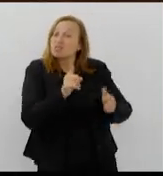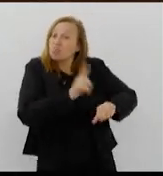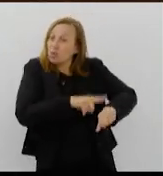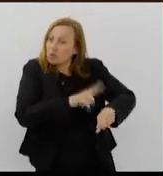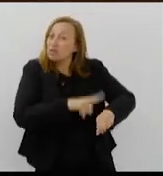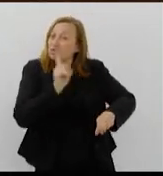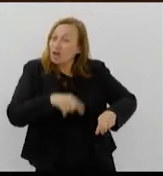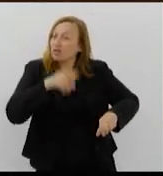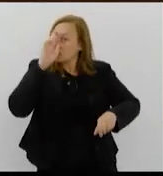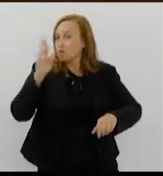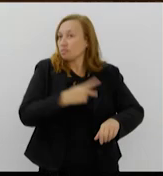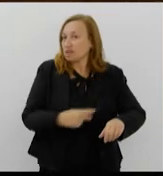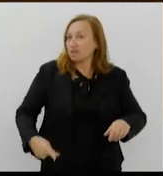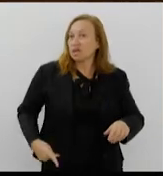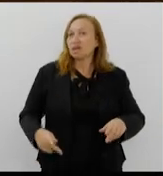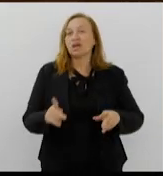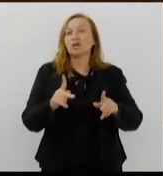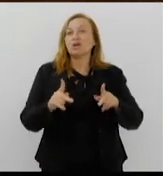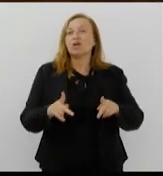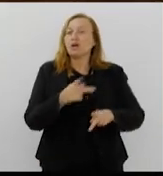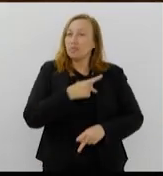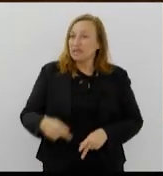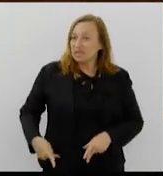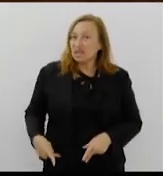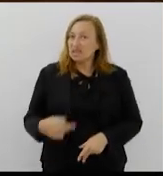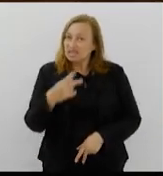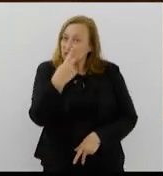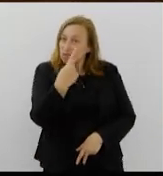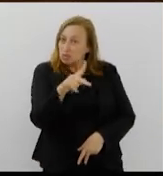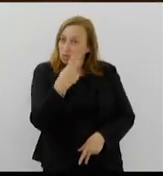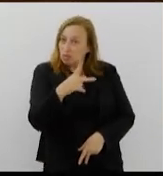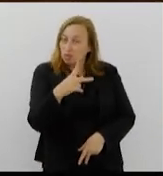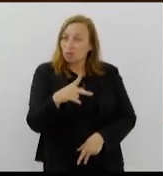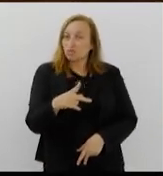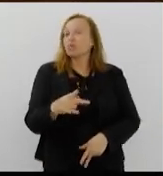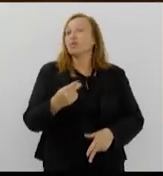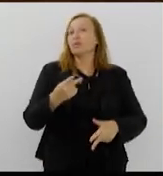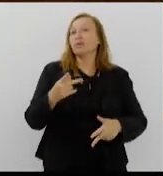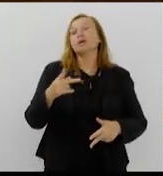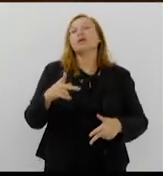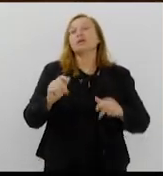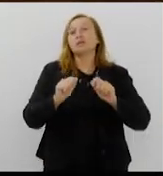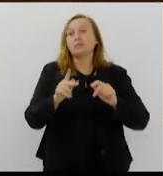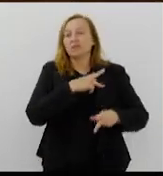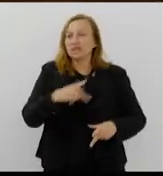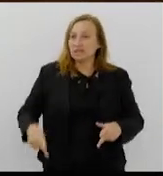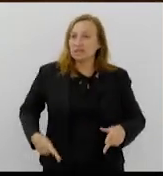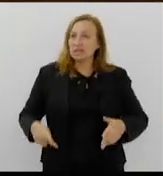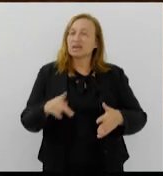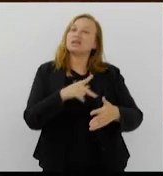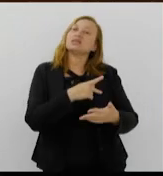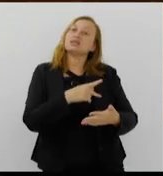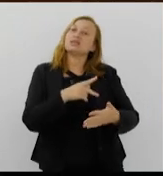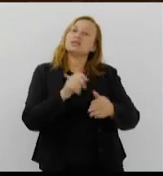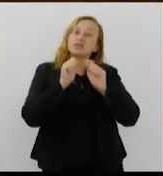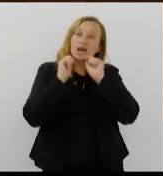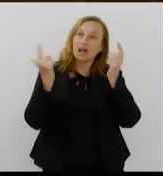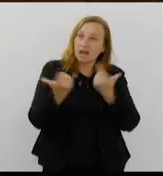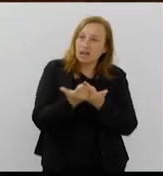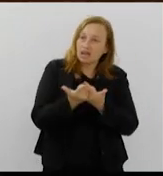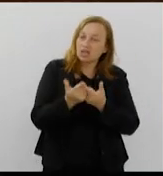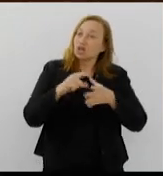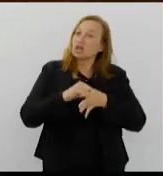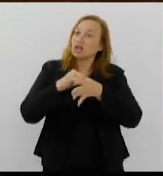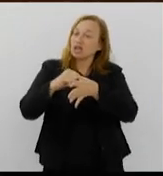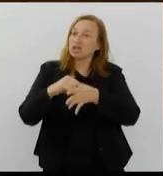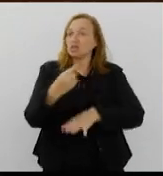presidente. Uma presidência sobrecarregada, que é presidente do parlamento, líder do governo, secretário do governo, e resolver problema